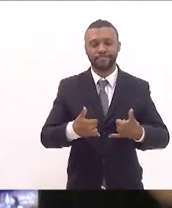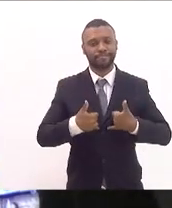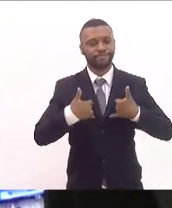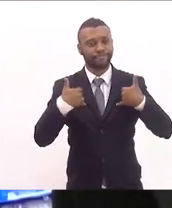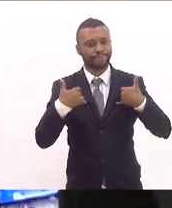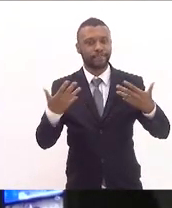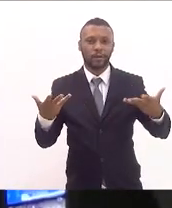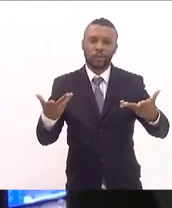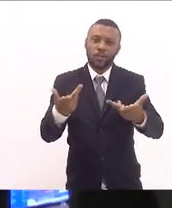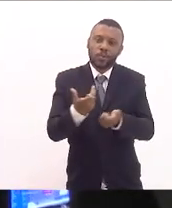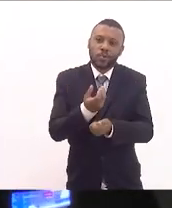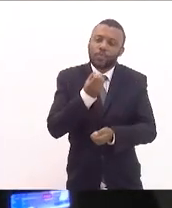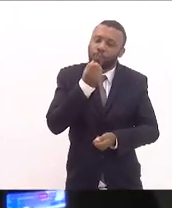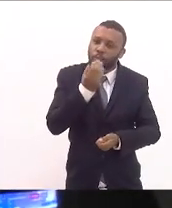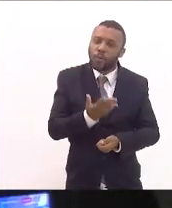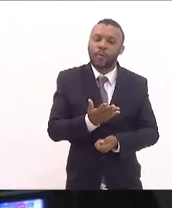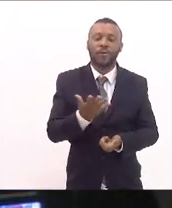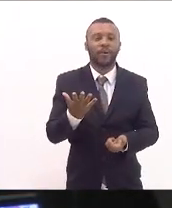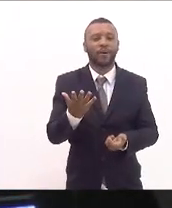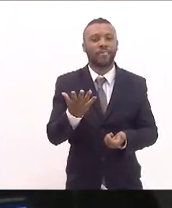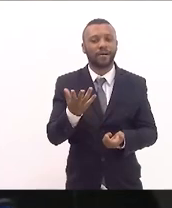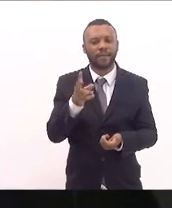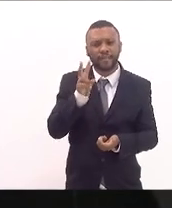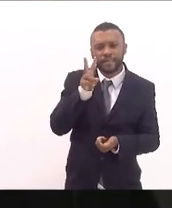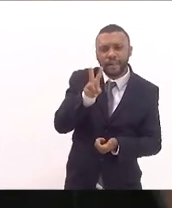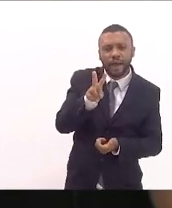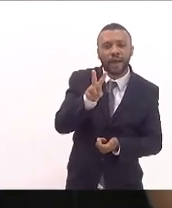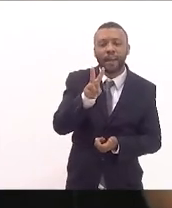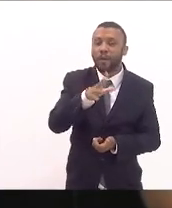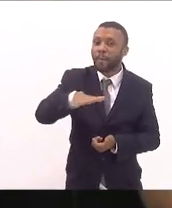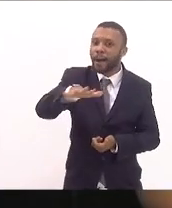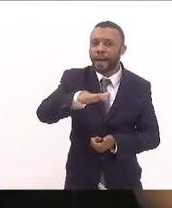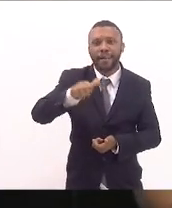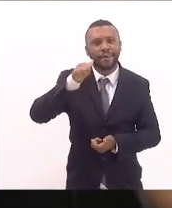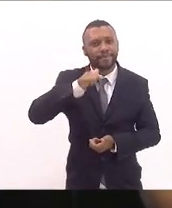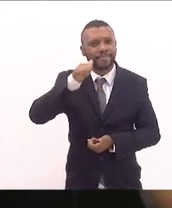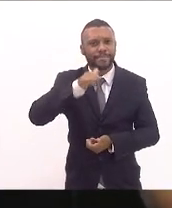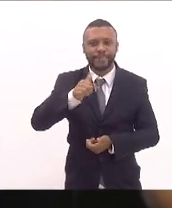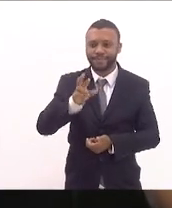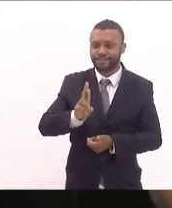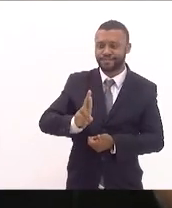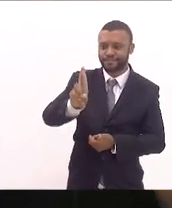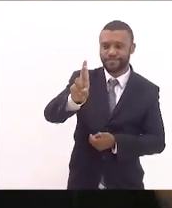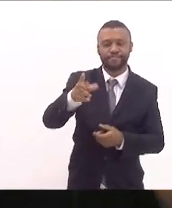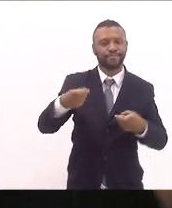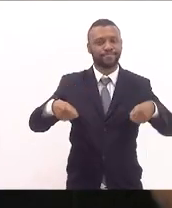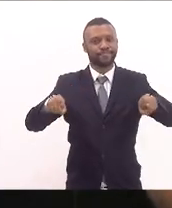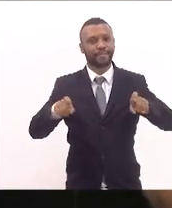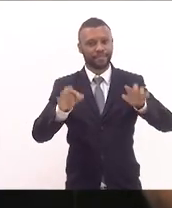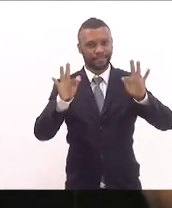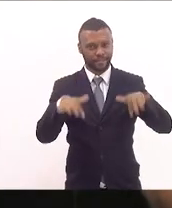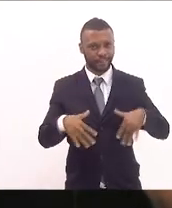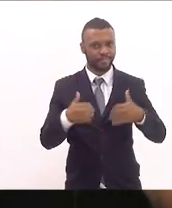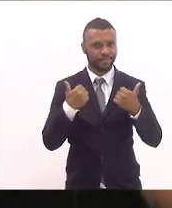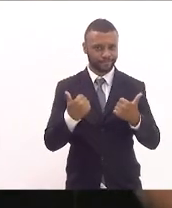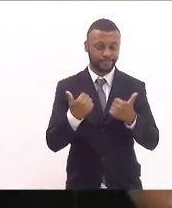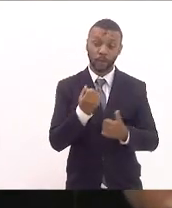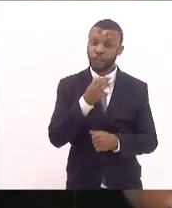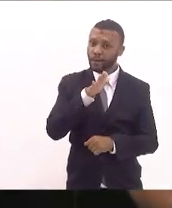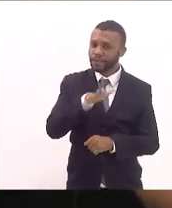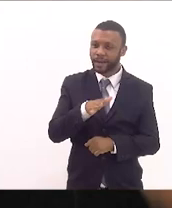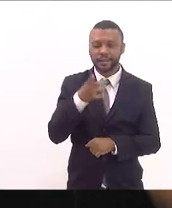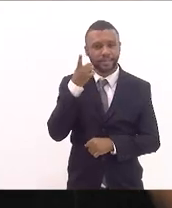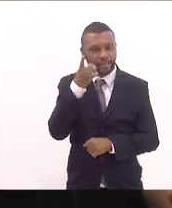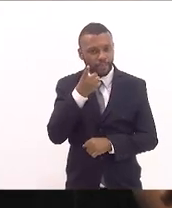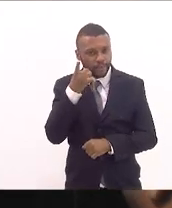como sempre é muito bom ver um segmento feminino fazendo essa atuação é boa tarde Deputado